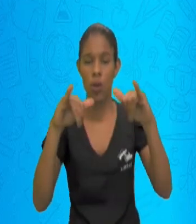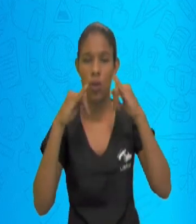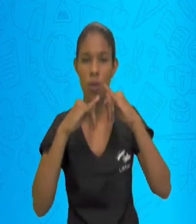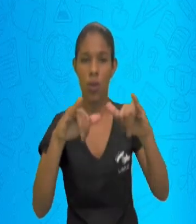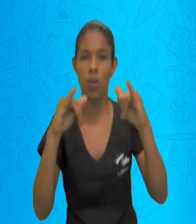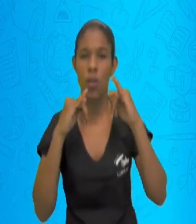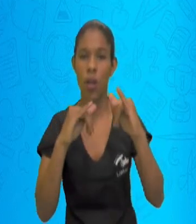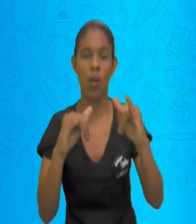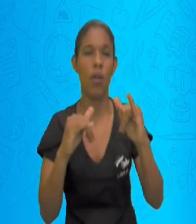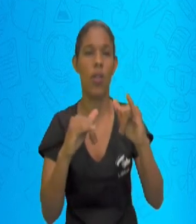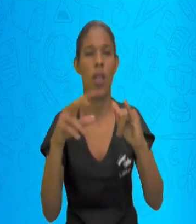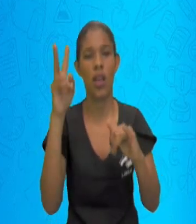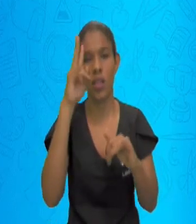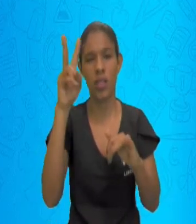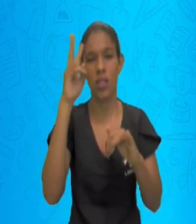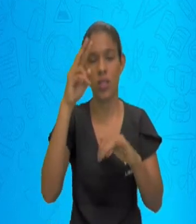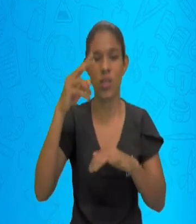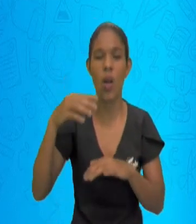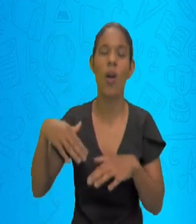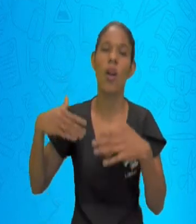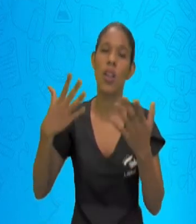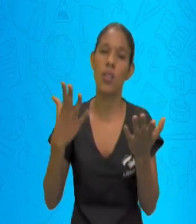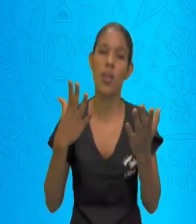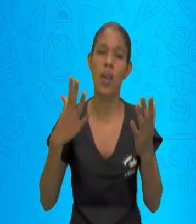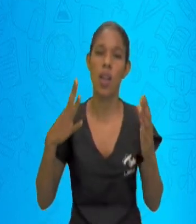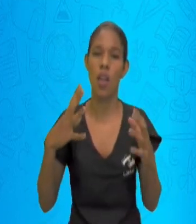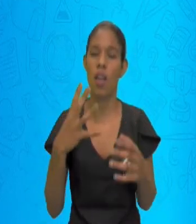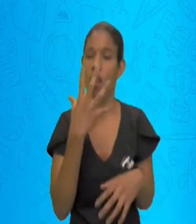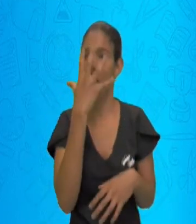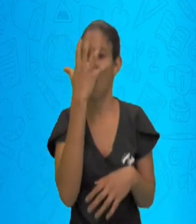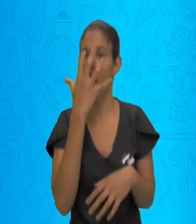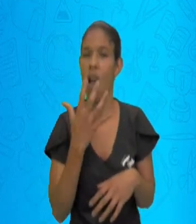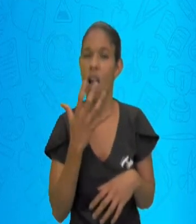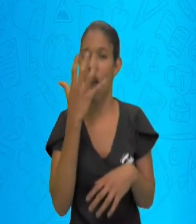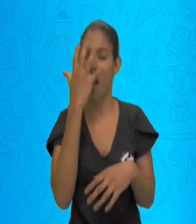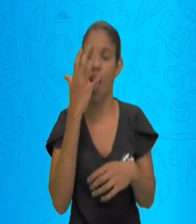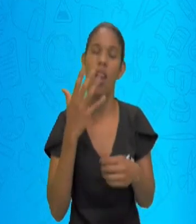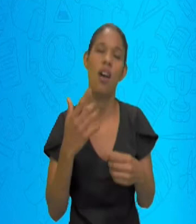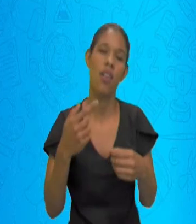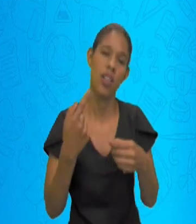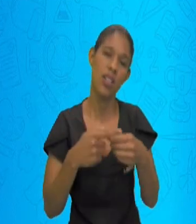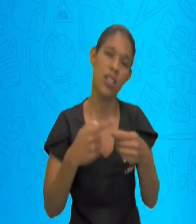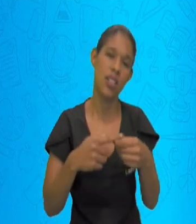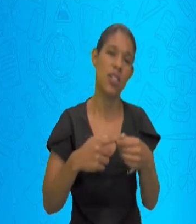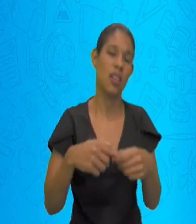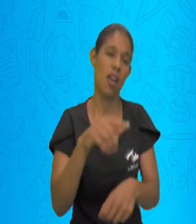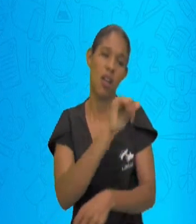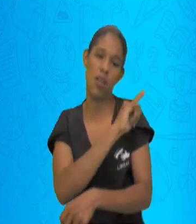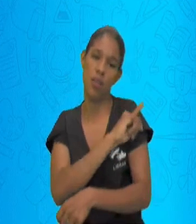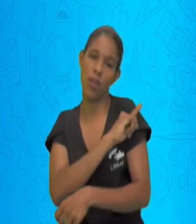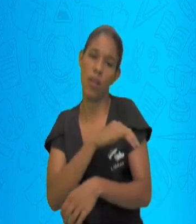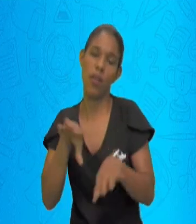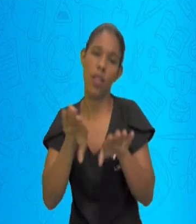através dos desfiles carnavalescos, muito representativos, no Rio de Janeiro e em São Paulo.